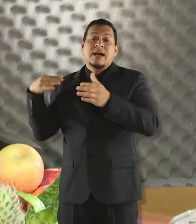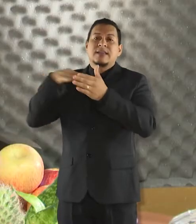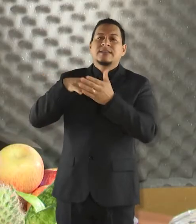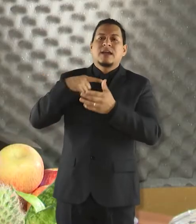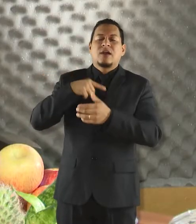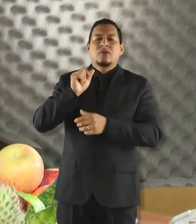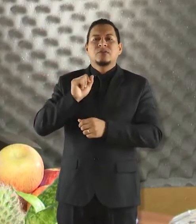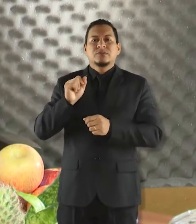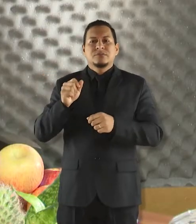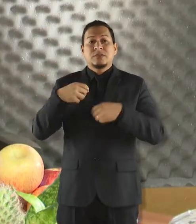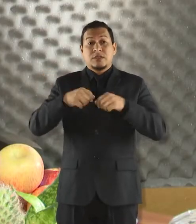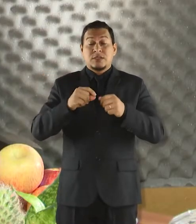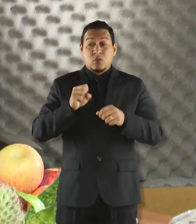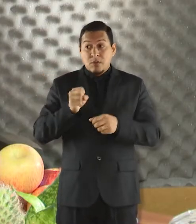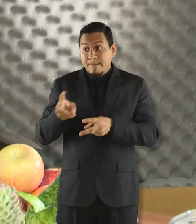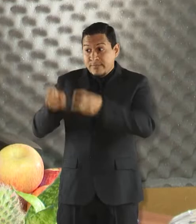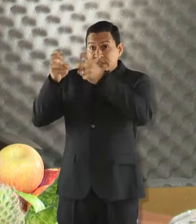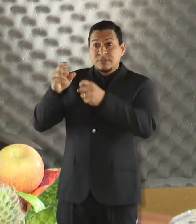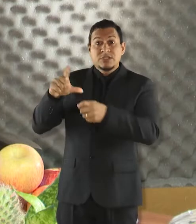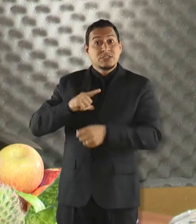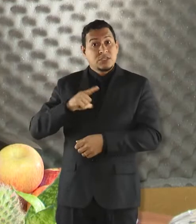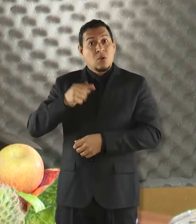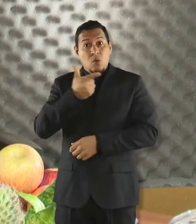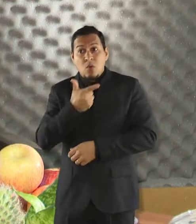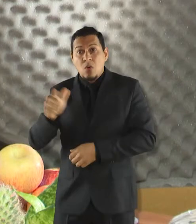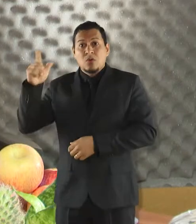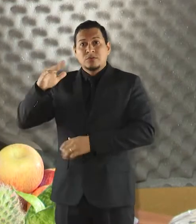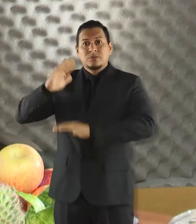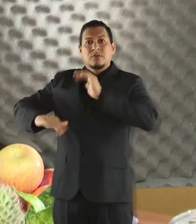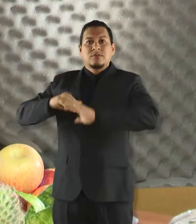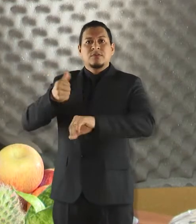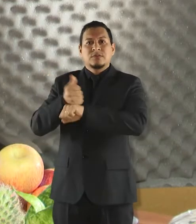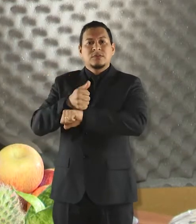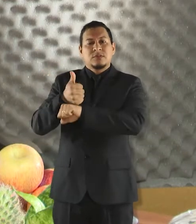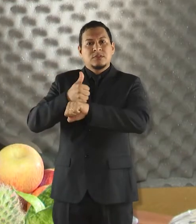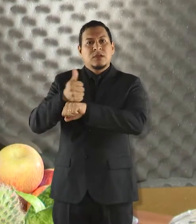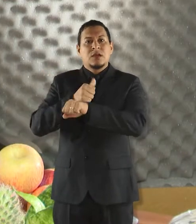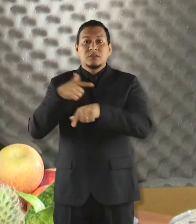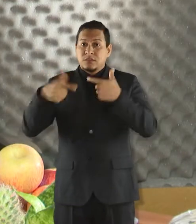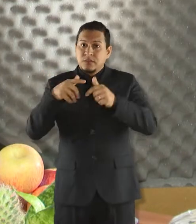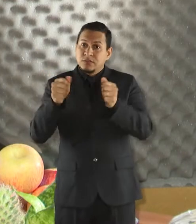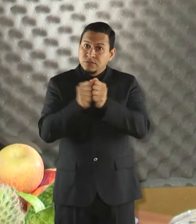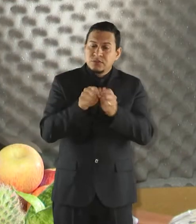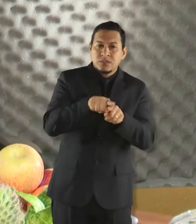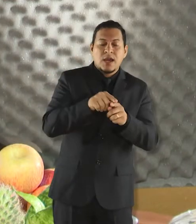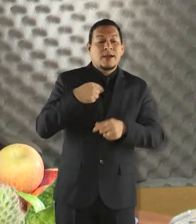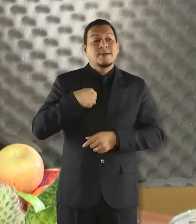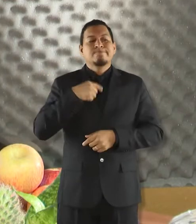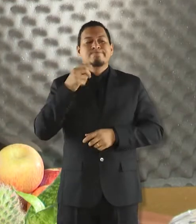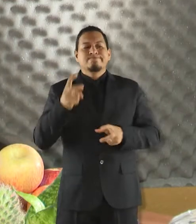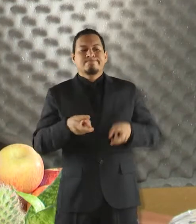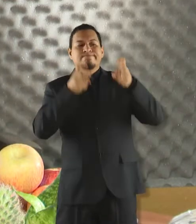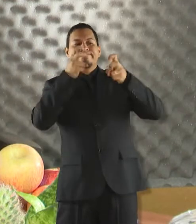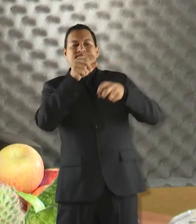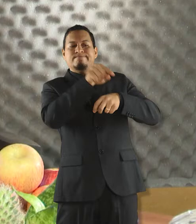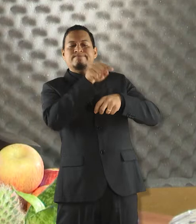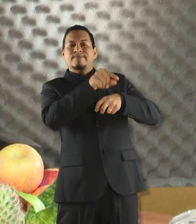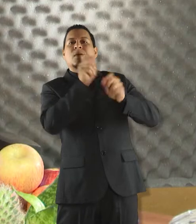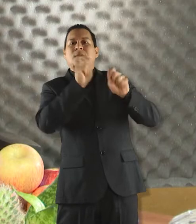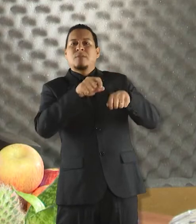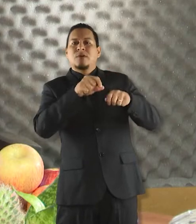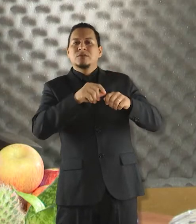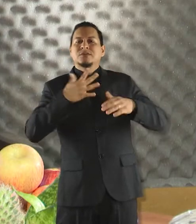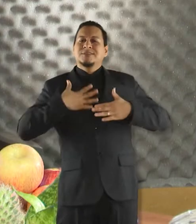mim. Quando eu vi que já tinha outros profissionais atendendo, eu achei a oportunidade de dar ré, me retirar